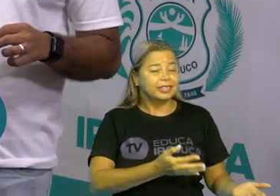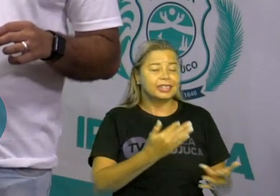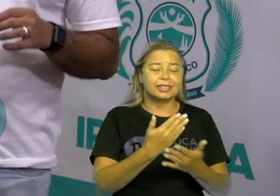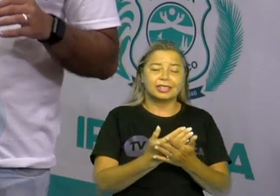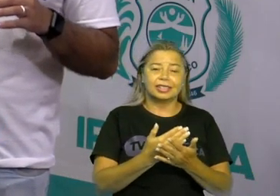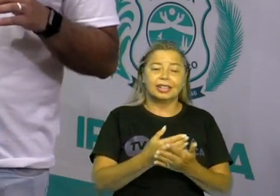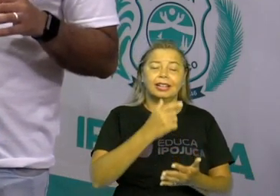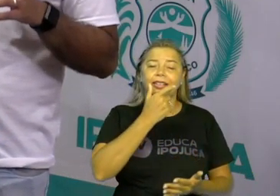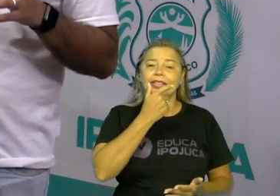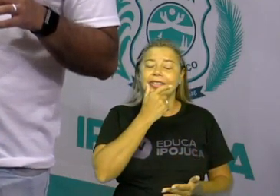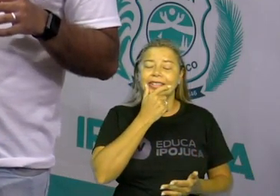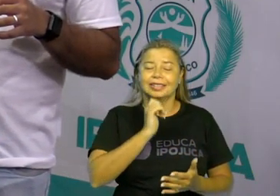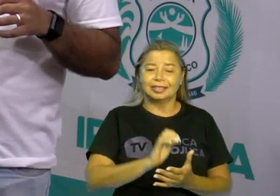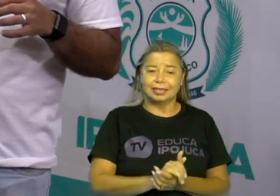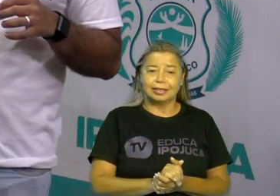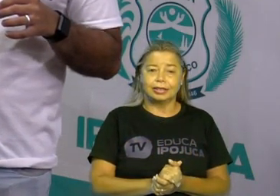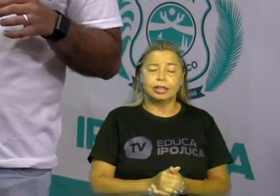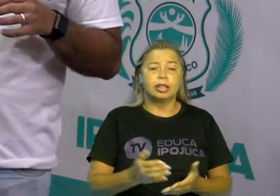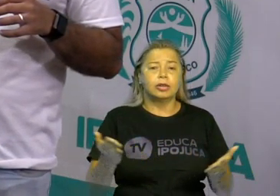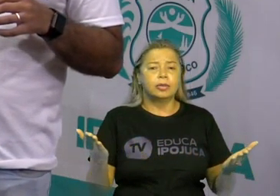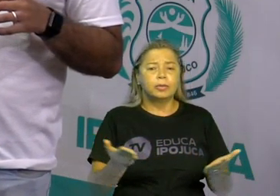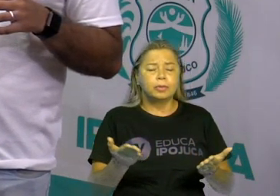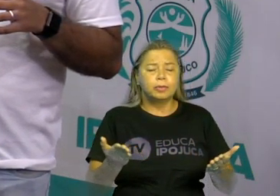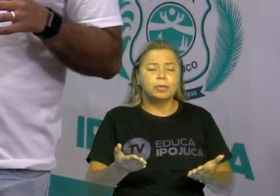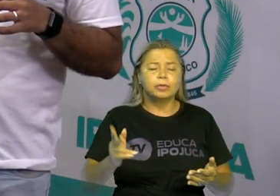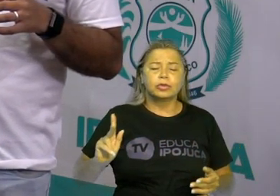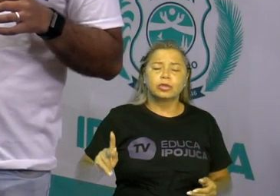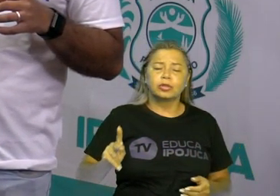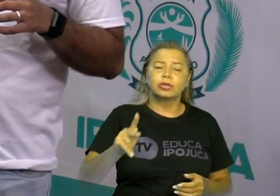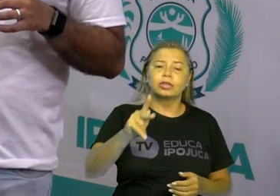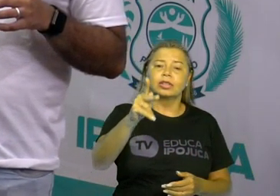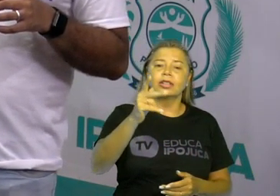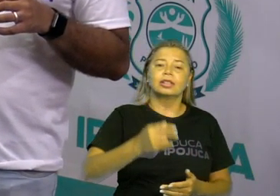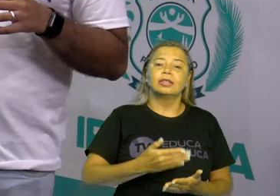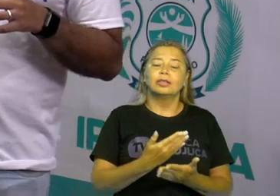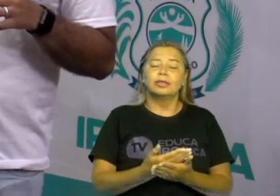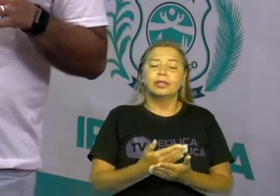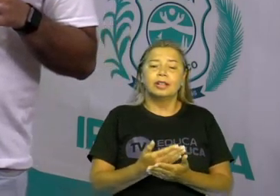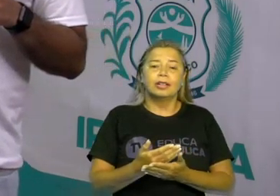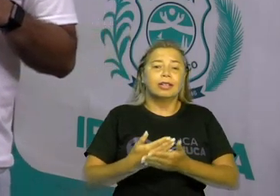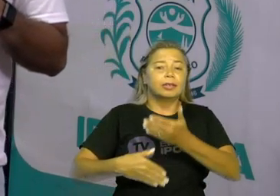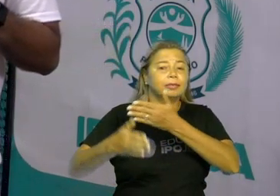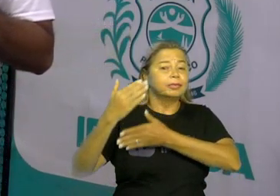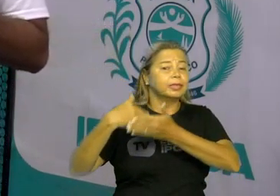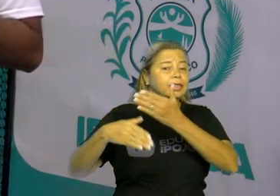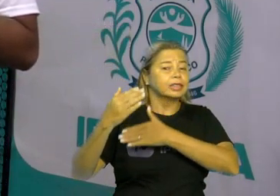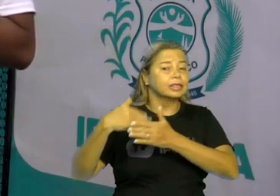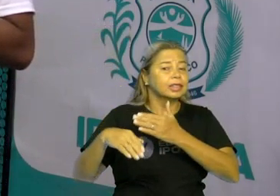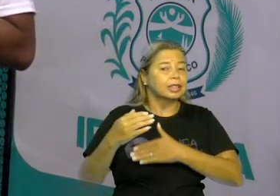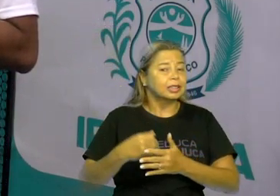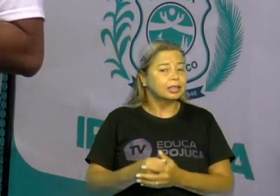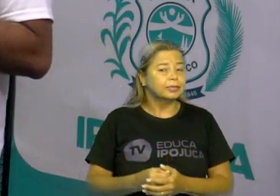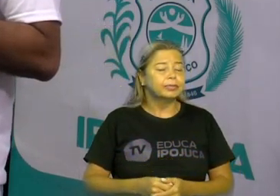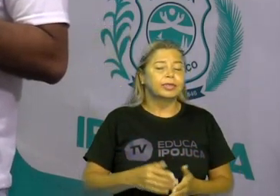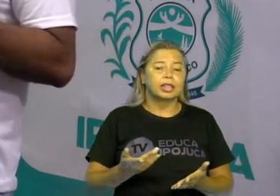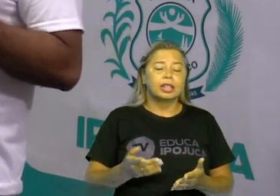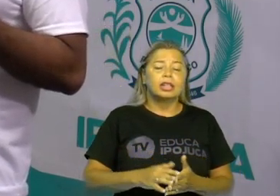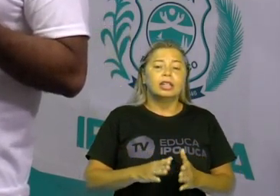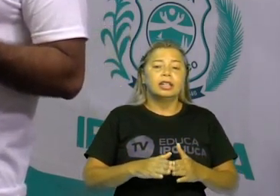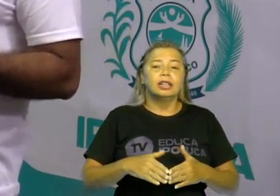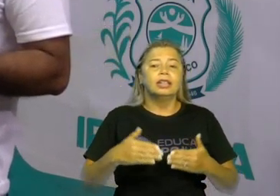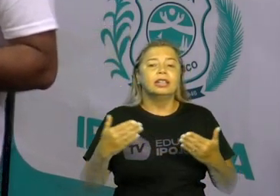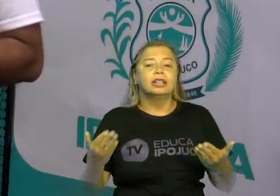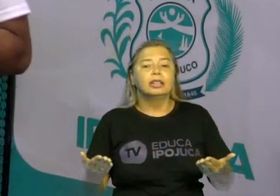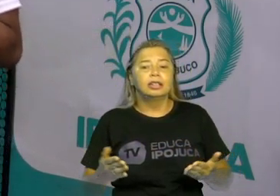hoje a nossa aula é continuação da aula passada Nós estudamos na aula passada os servos que são